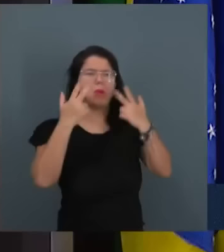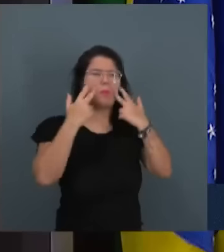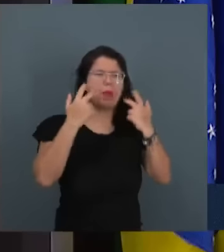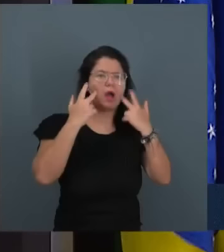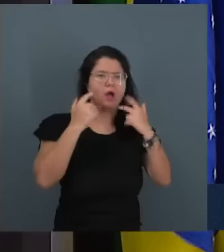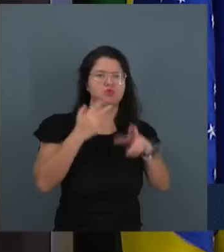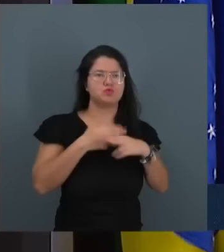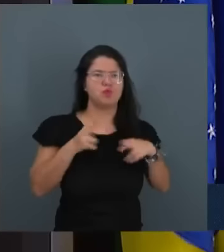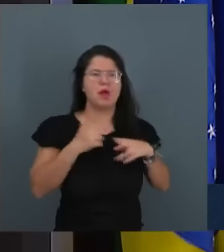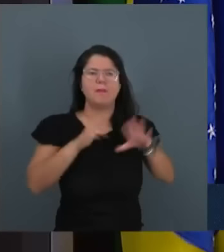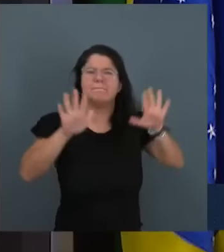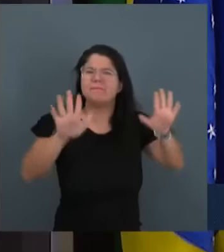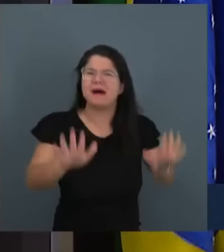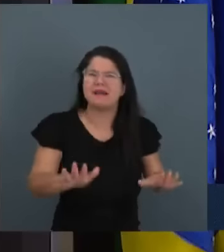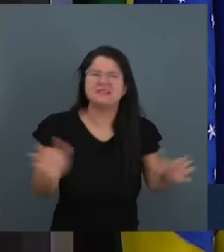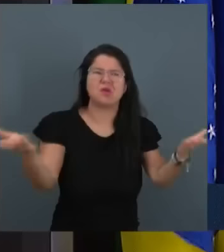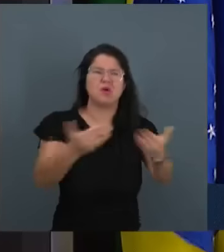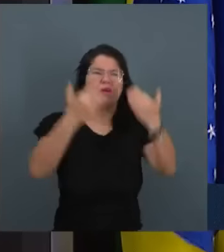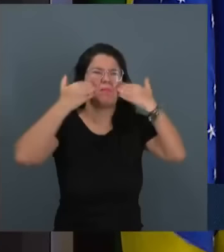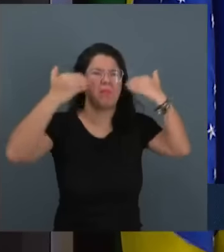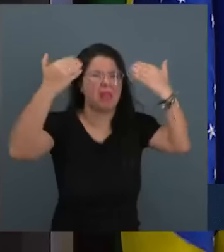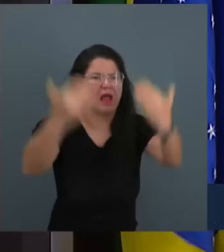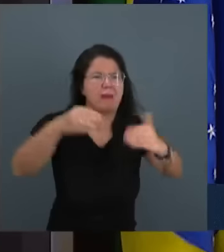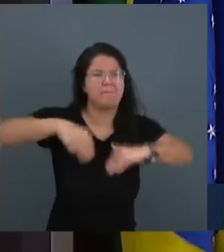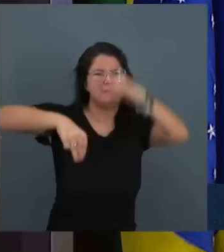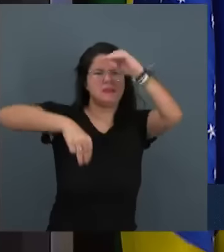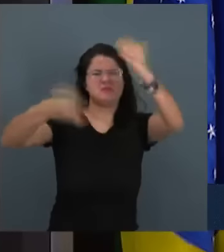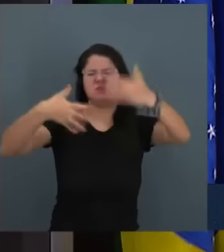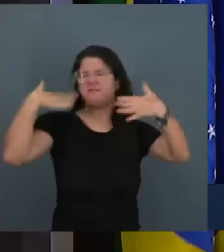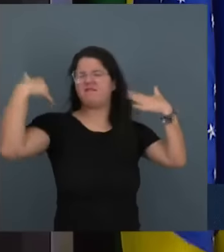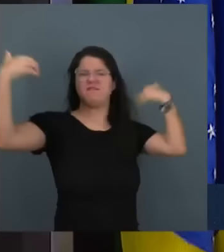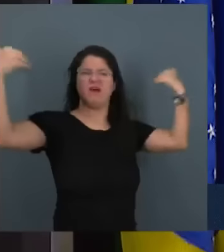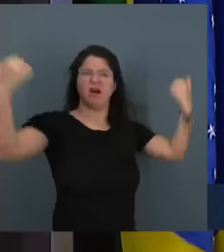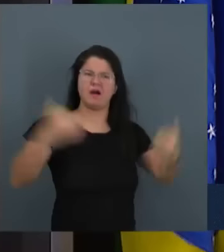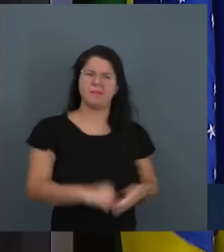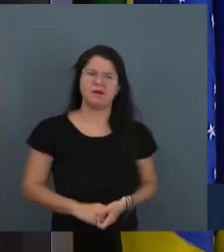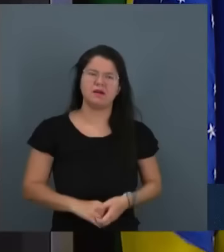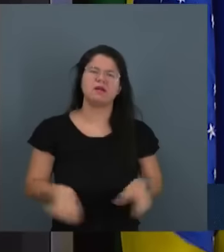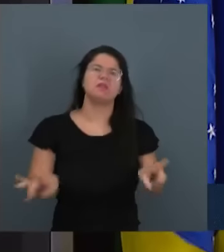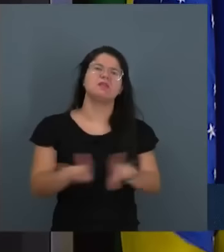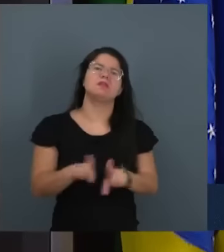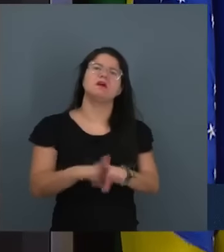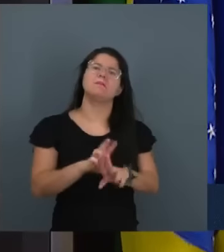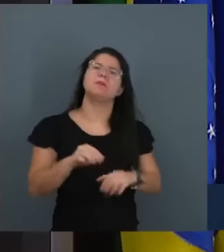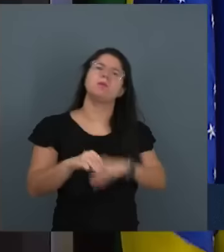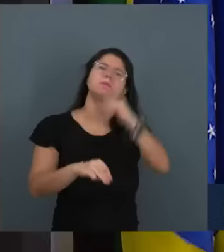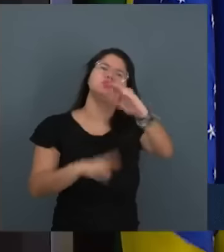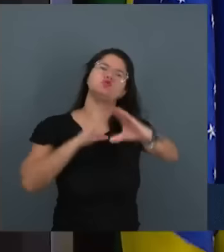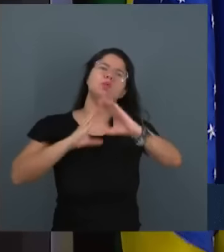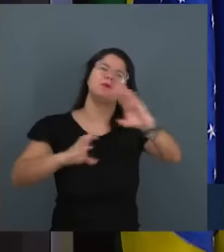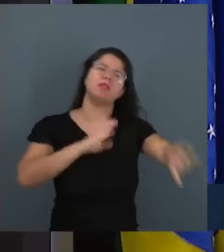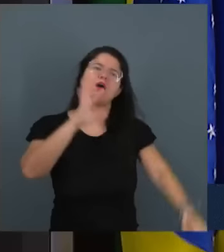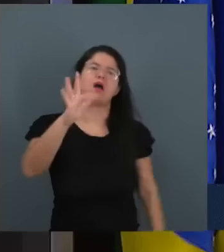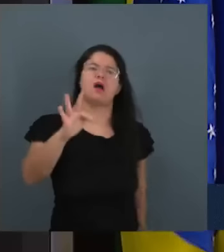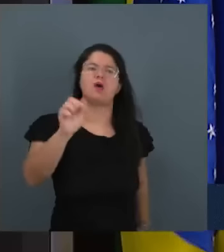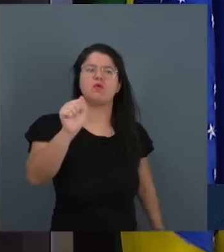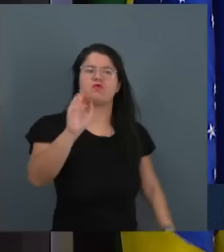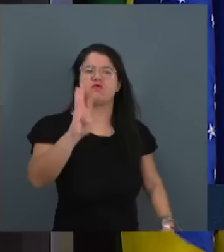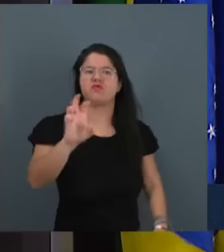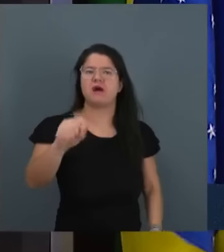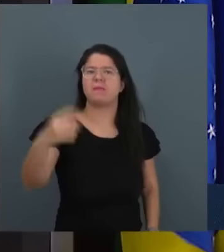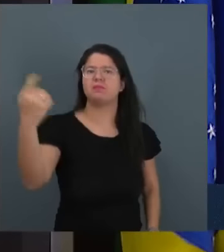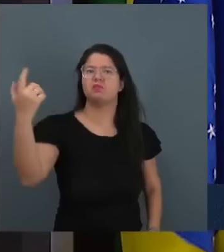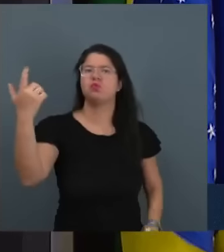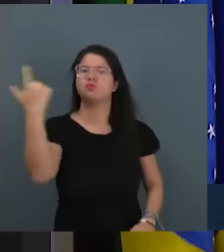para apresentar como um dos seus idealizadores e gestores o ex-ministro das Comunicações, Fábio Faria, que ganhou